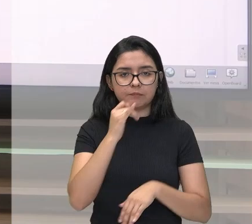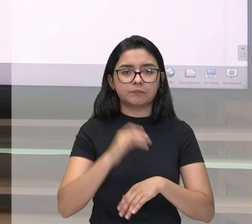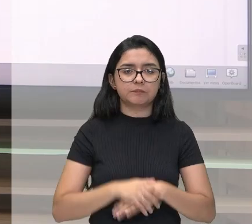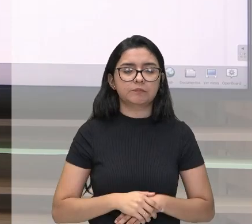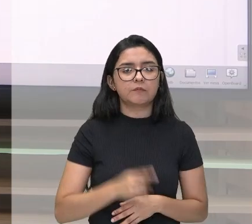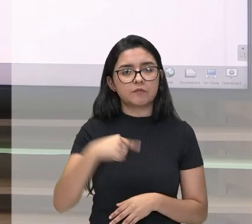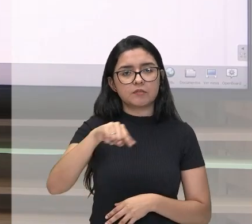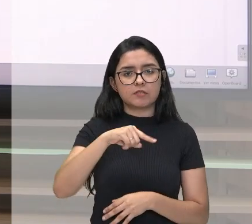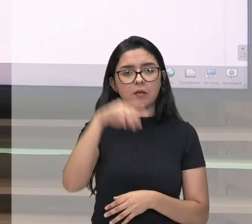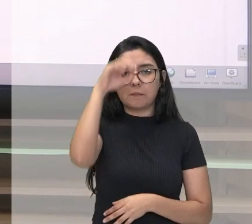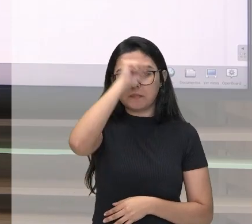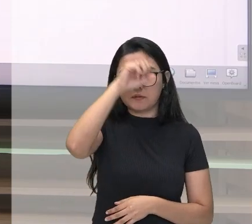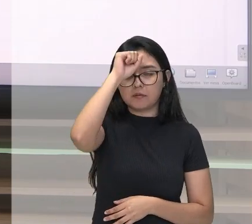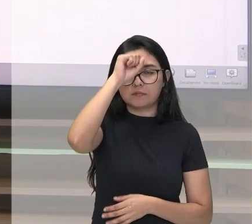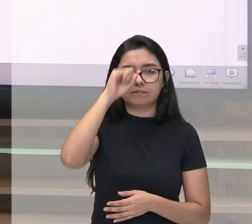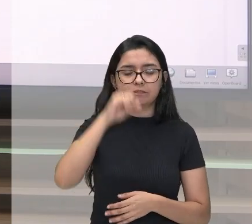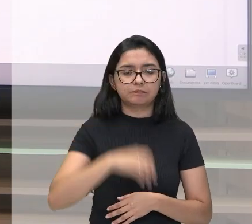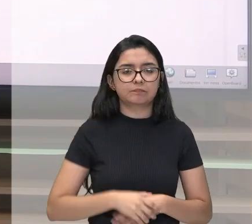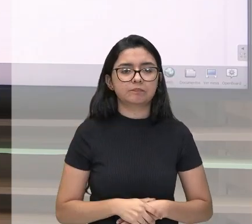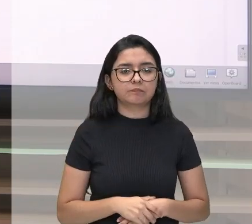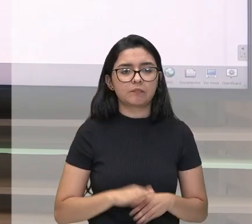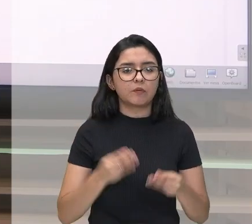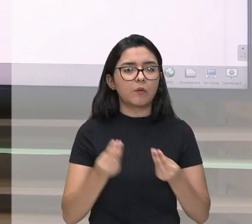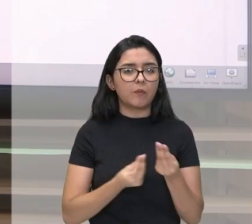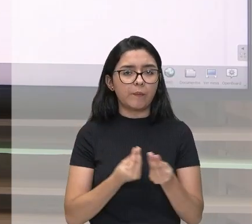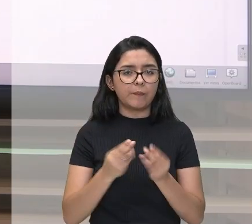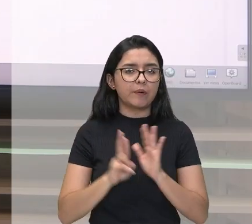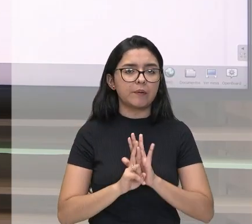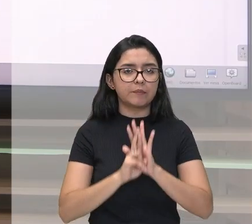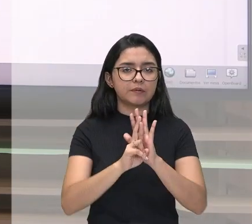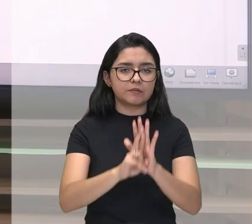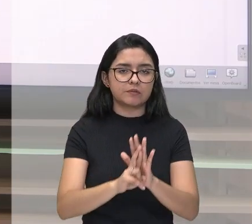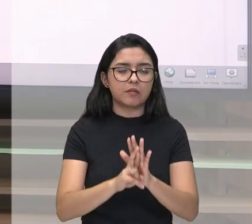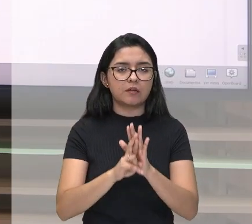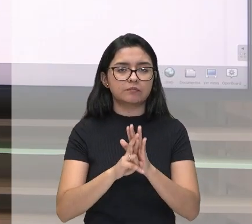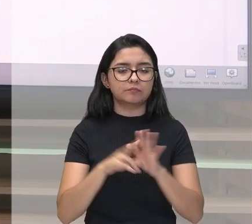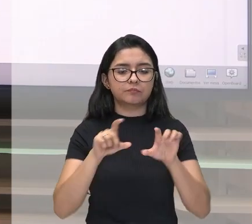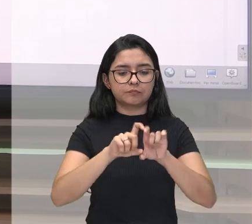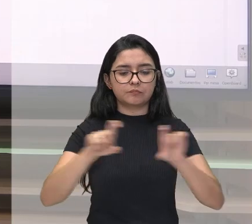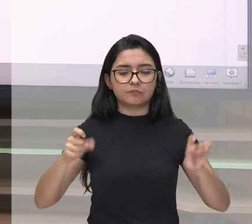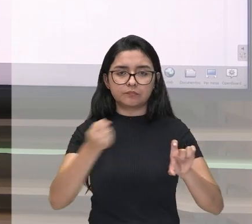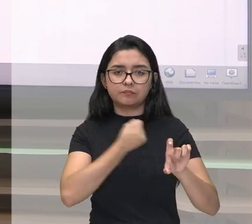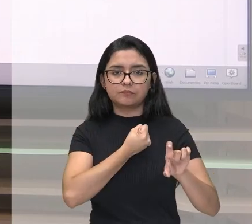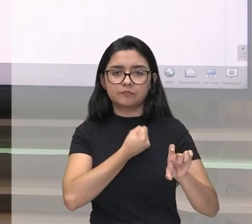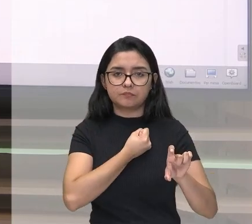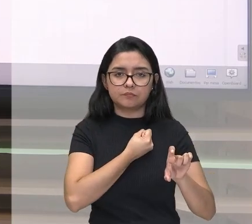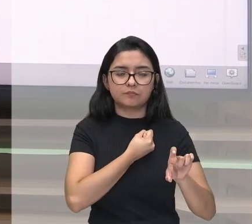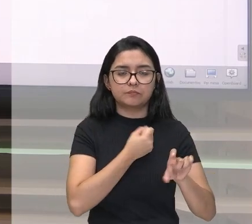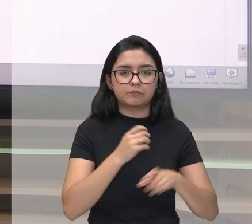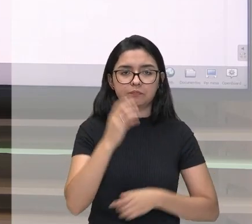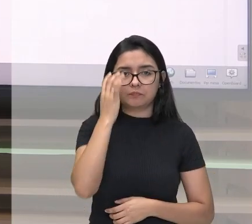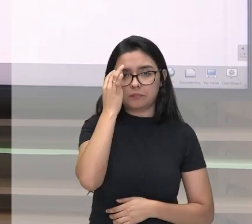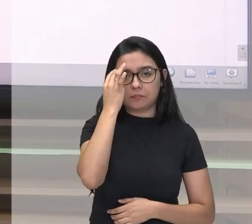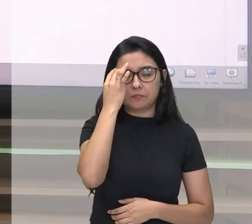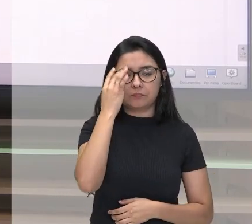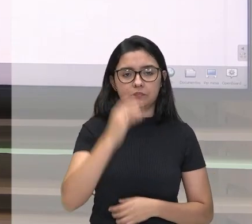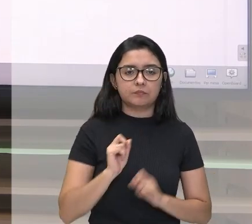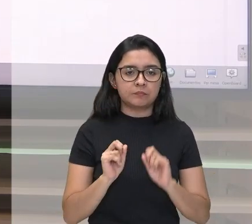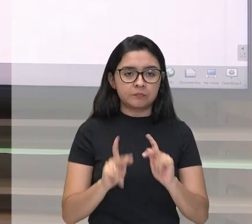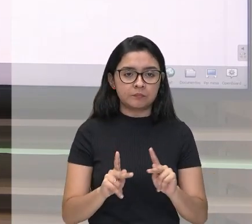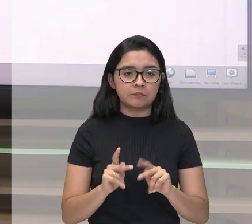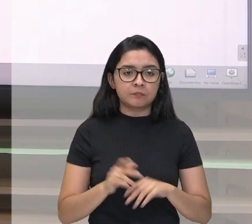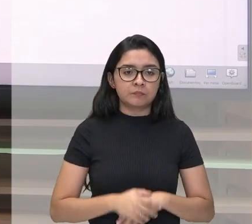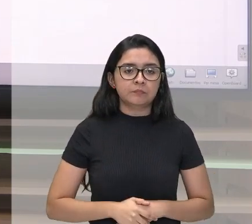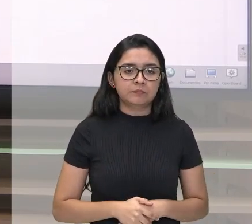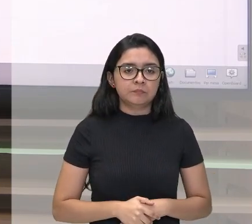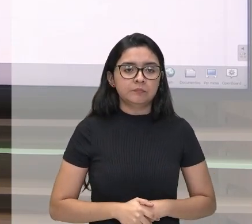aprender de uma vez por todas como representar uma situação problema em uma expressão numérica. Beleza? E